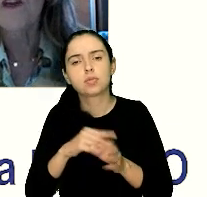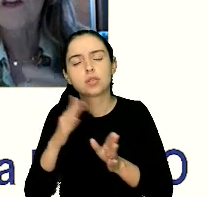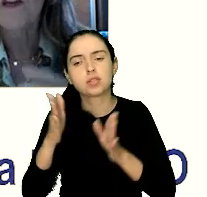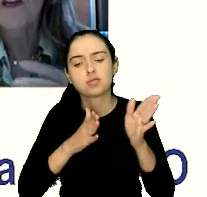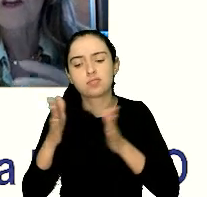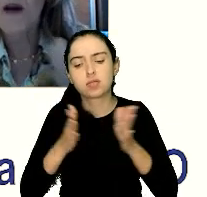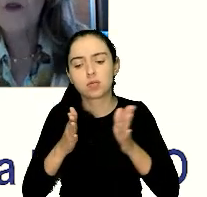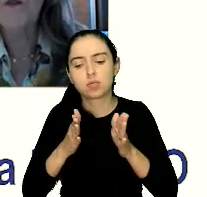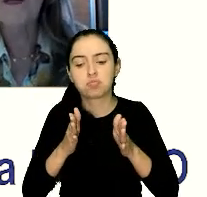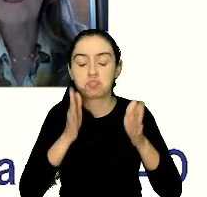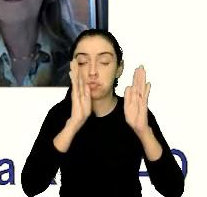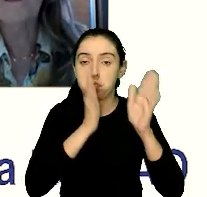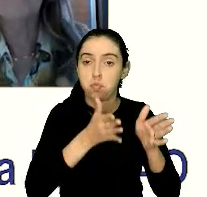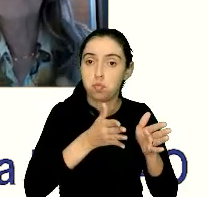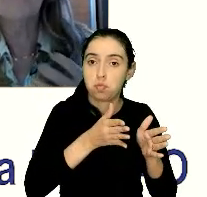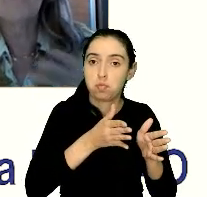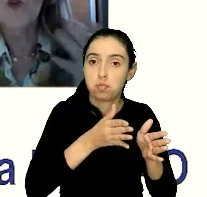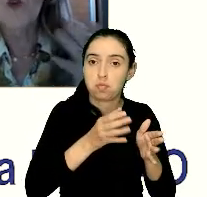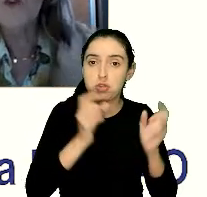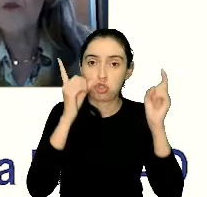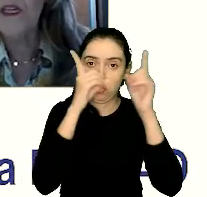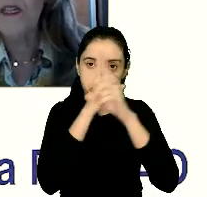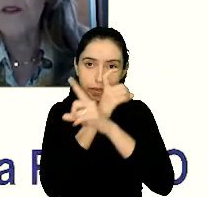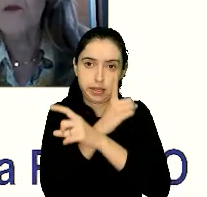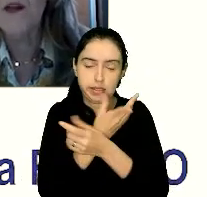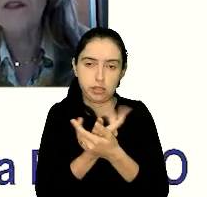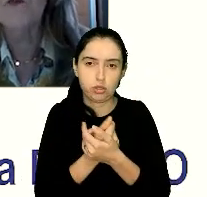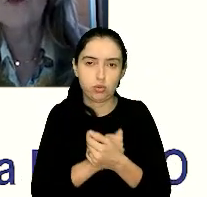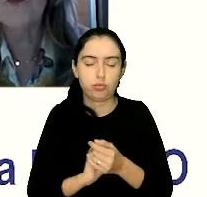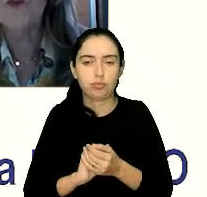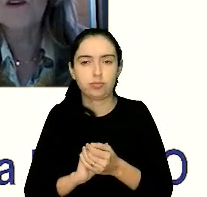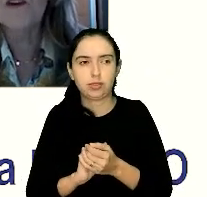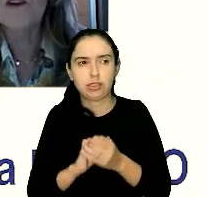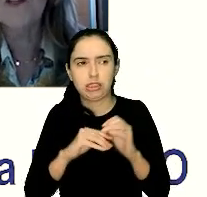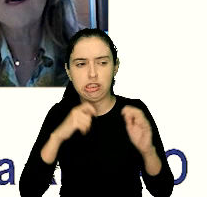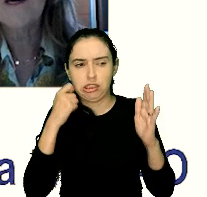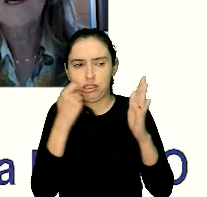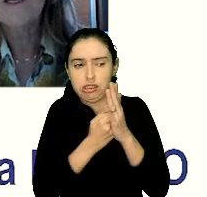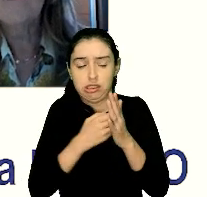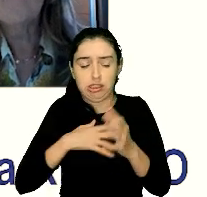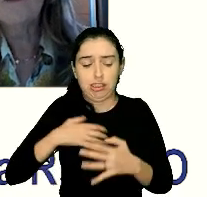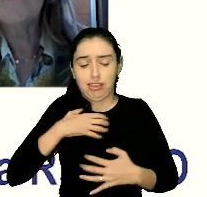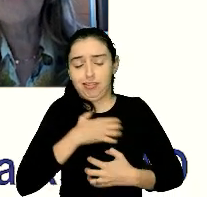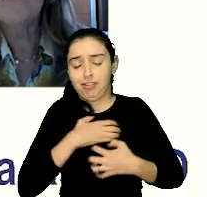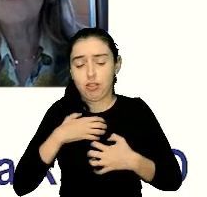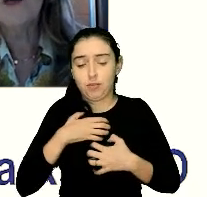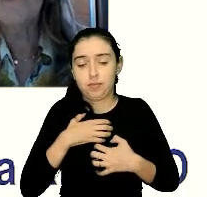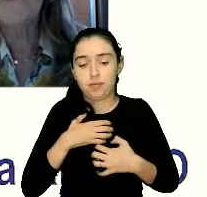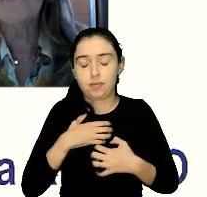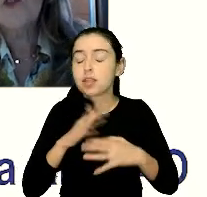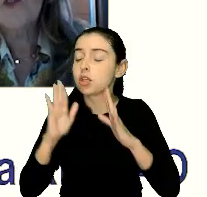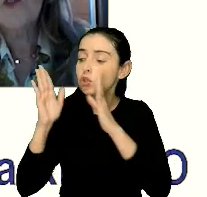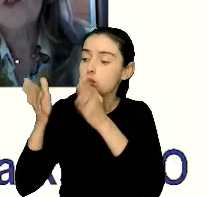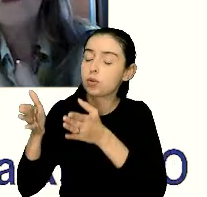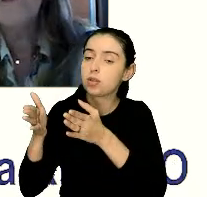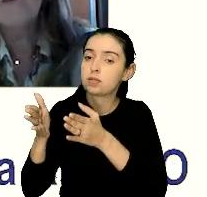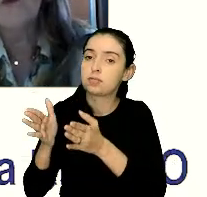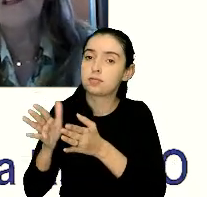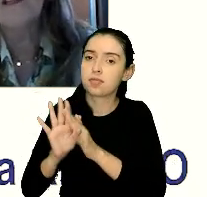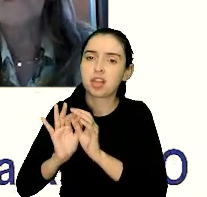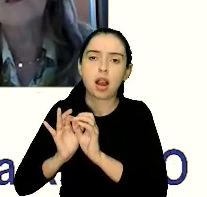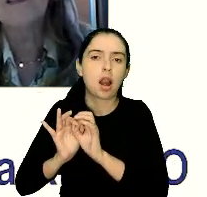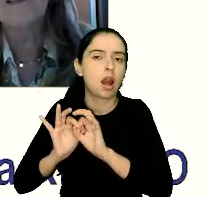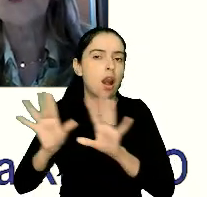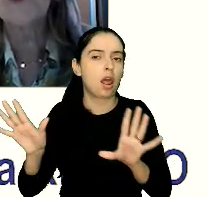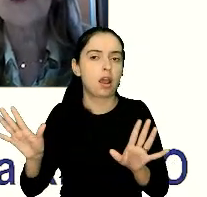entre momentos mais complicados, que nos mobilizam mais emocionalmente, e momentos de